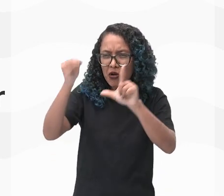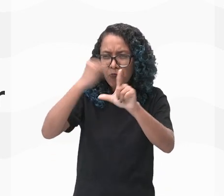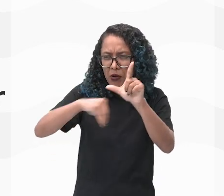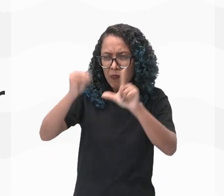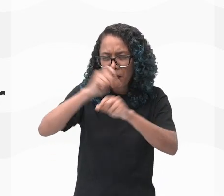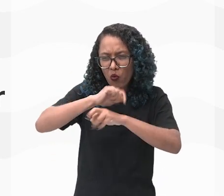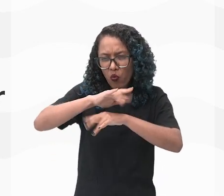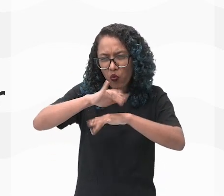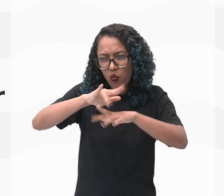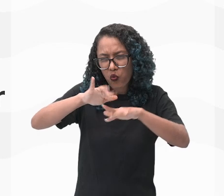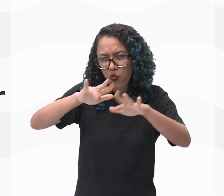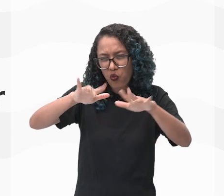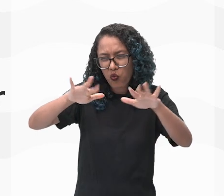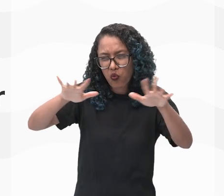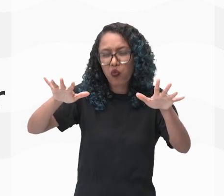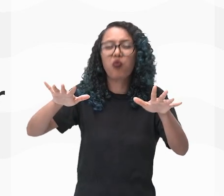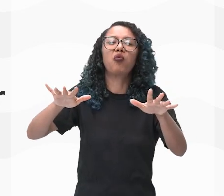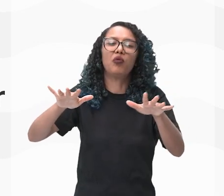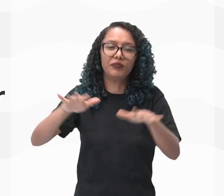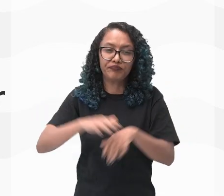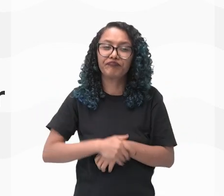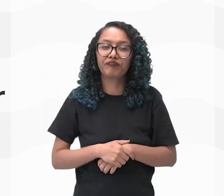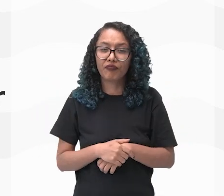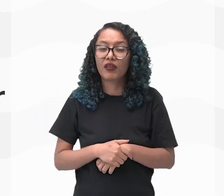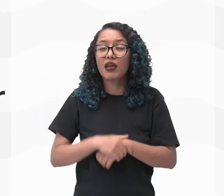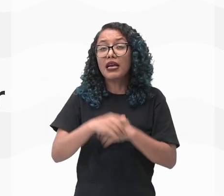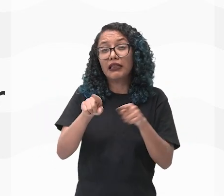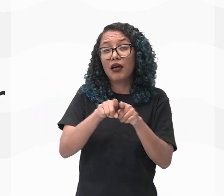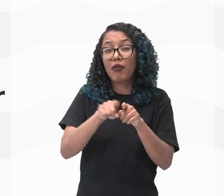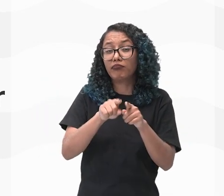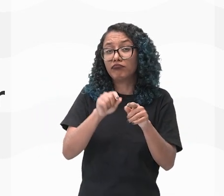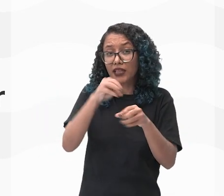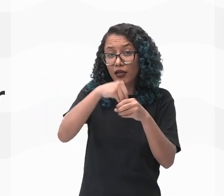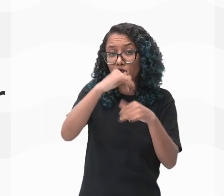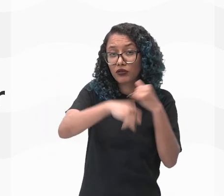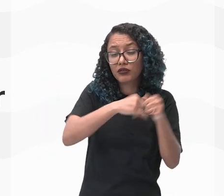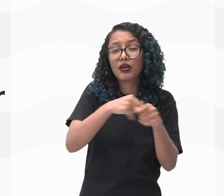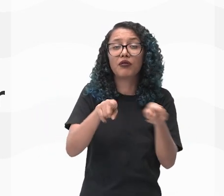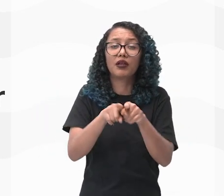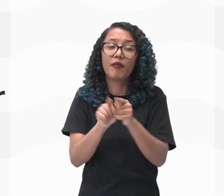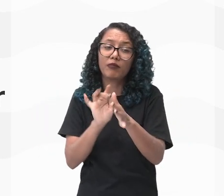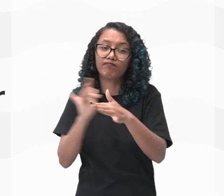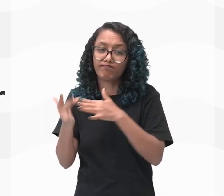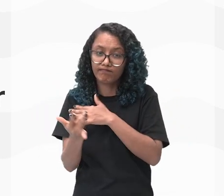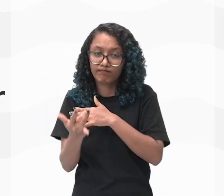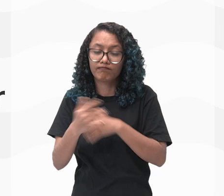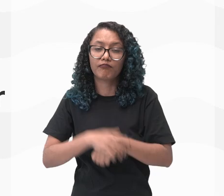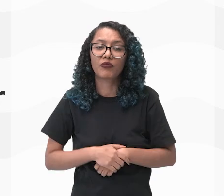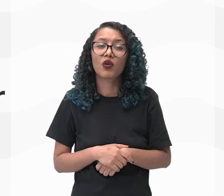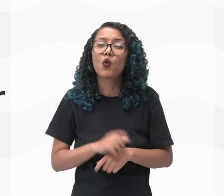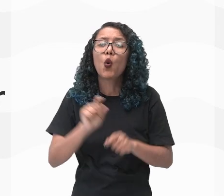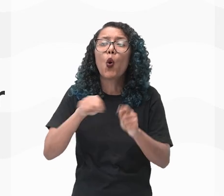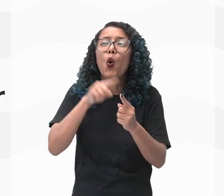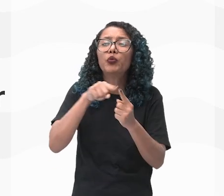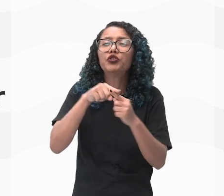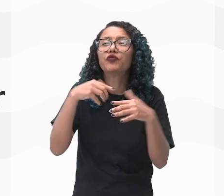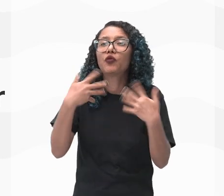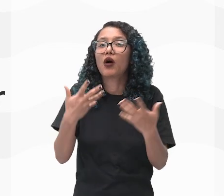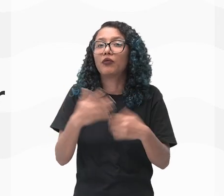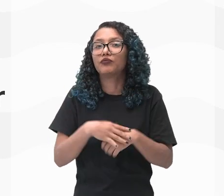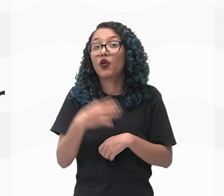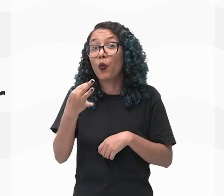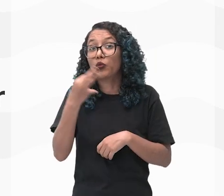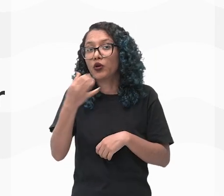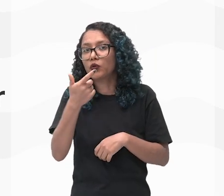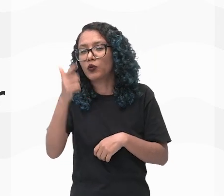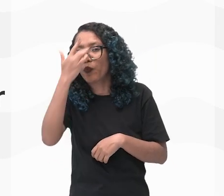vezes com o objetivo de manipular a opinião pública, prejudicar a